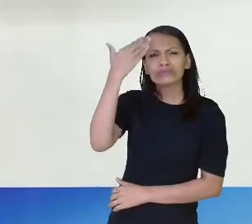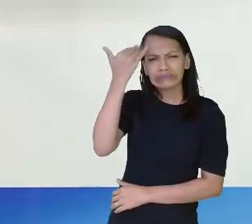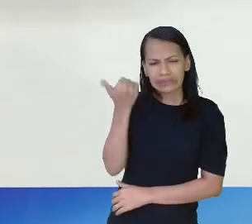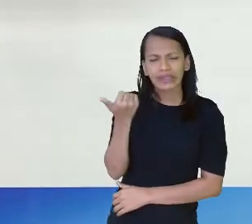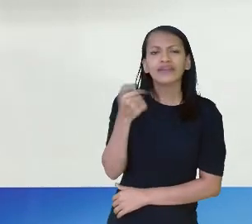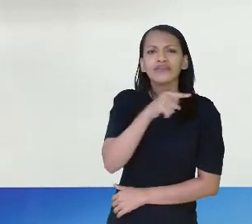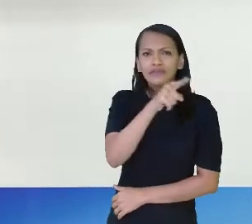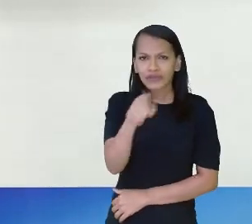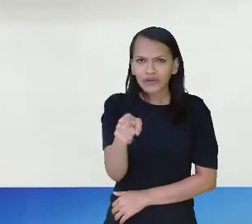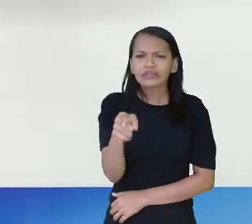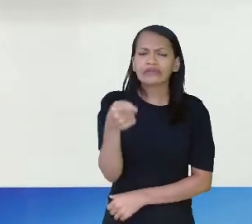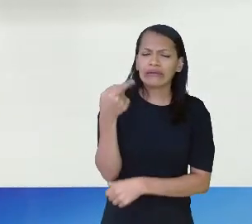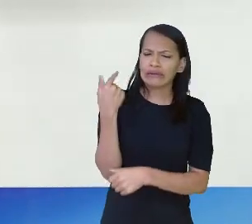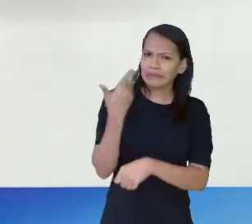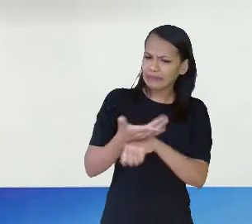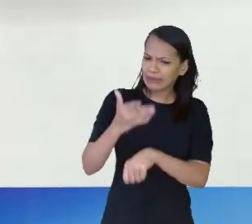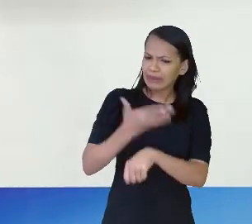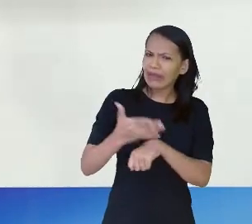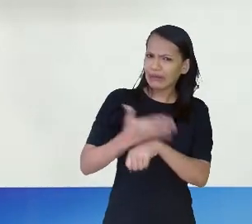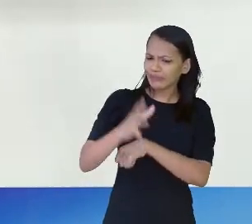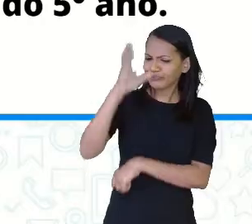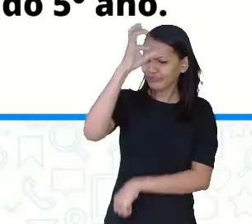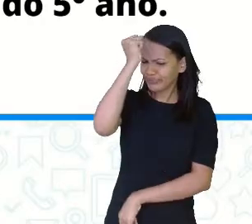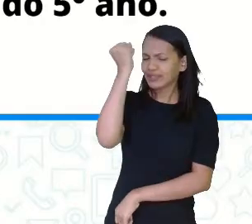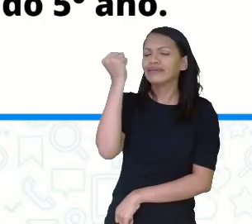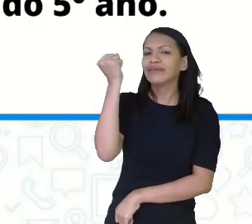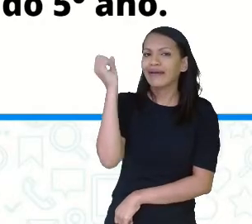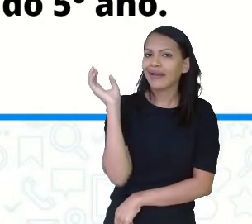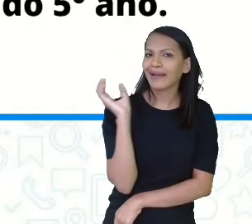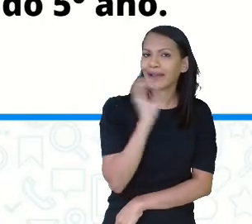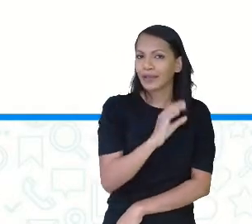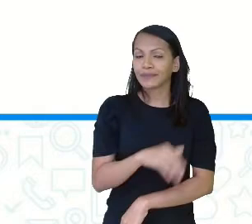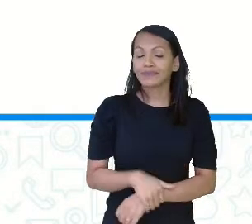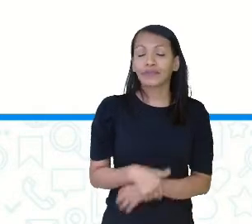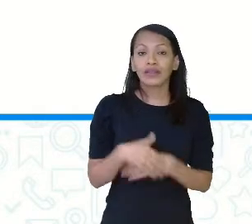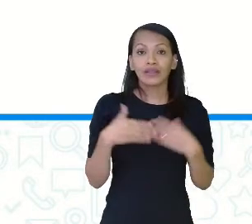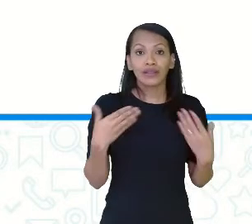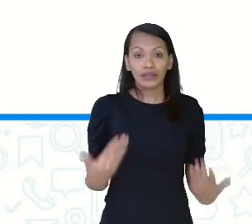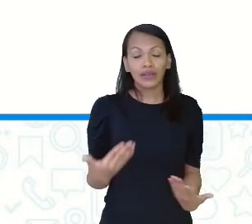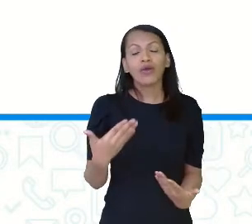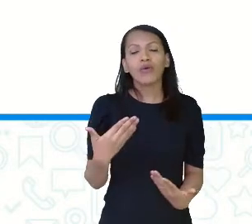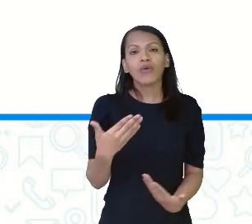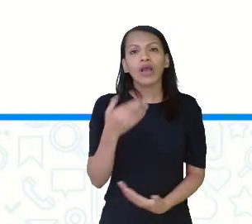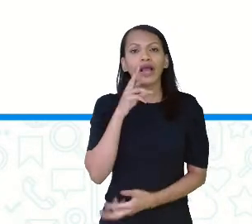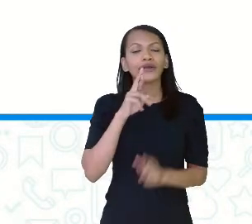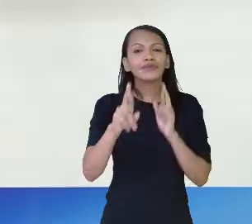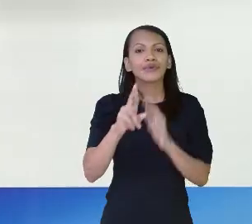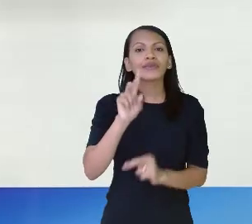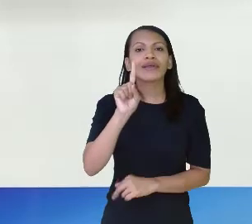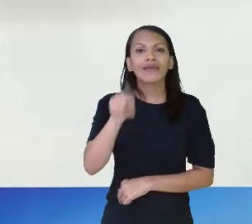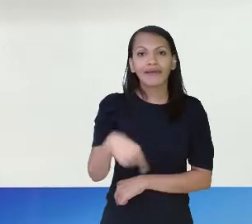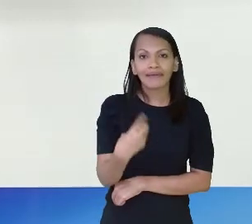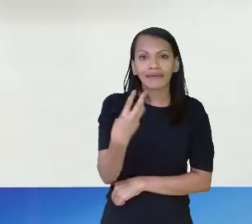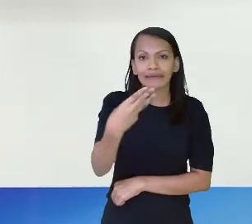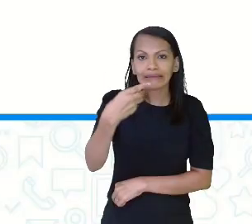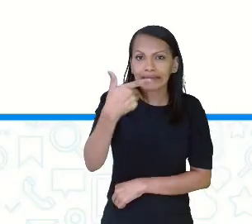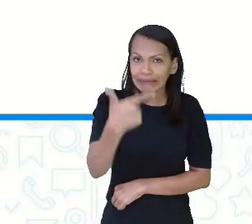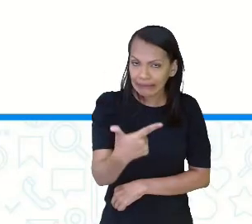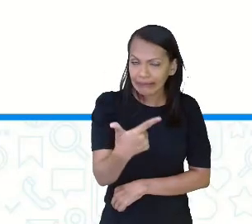craque nas operações. Bom, como eu tinha dito, 32 alunos na sala do 5º ano e eu tenho mais uma.